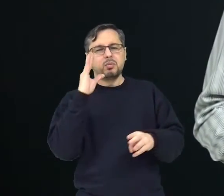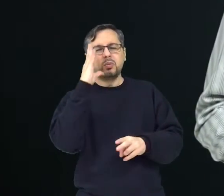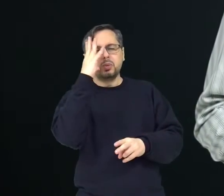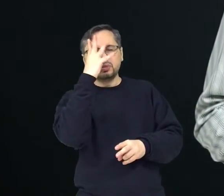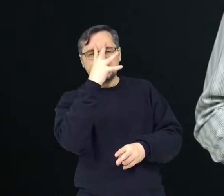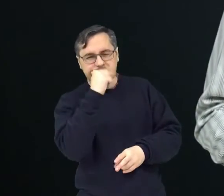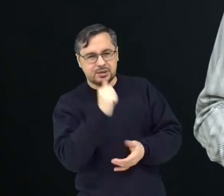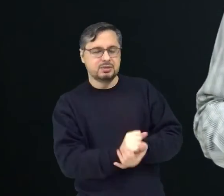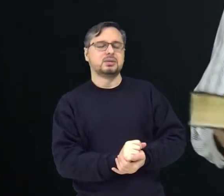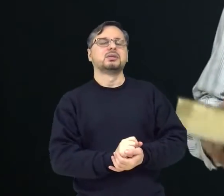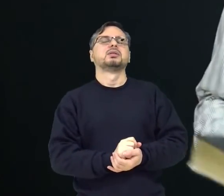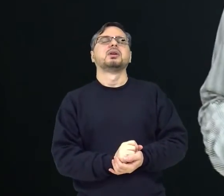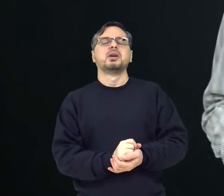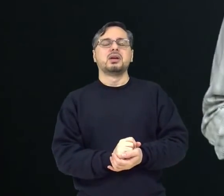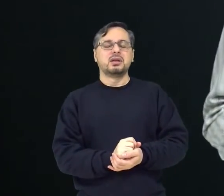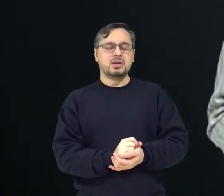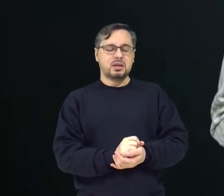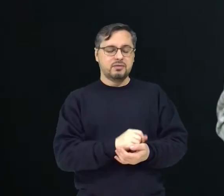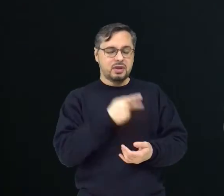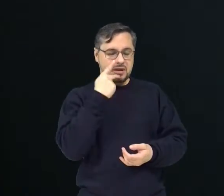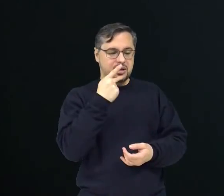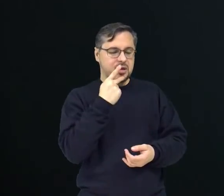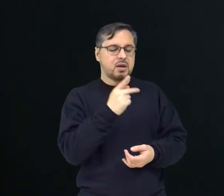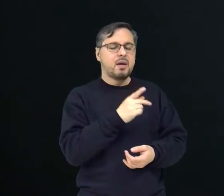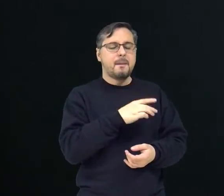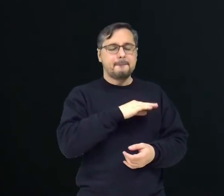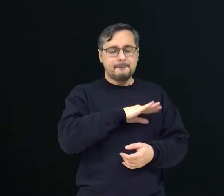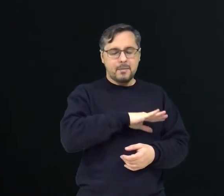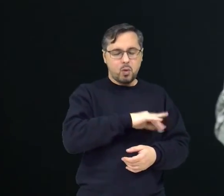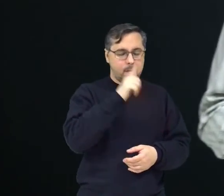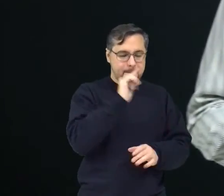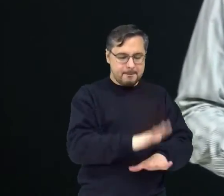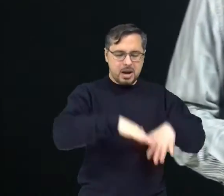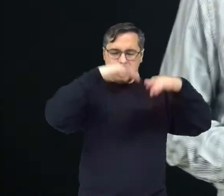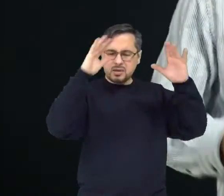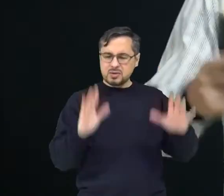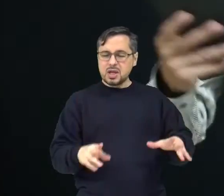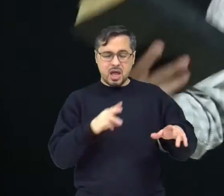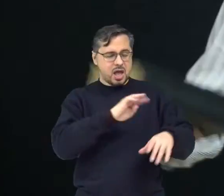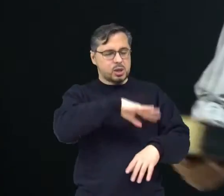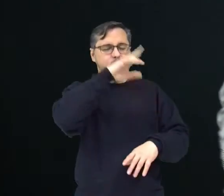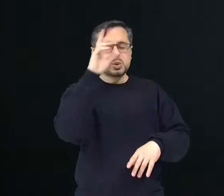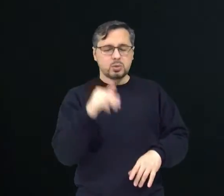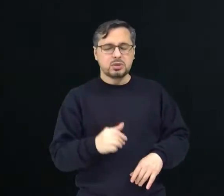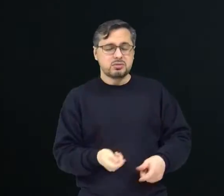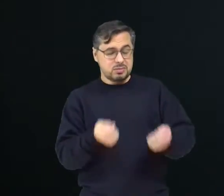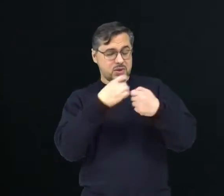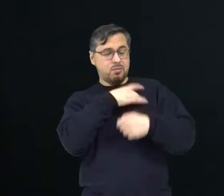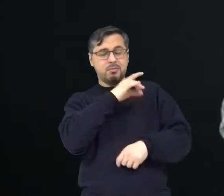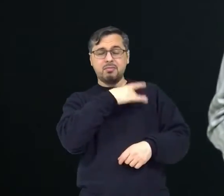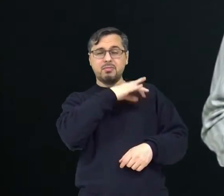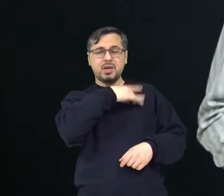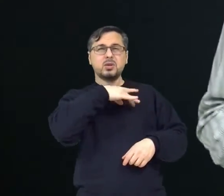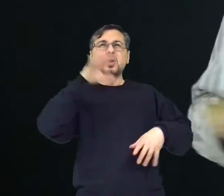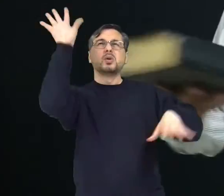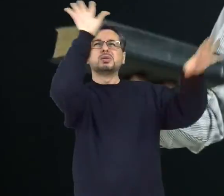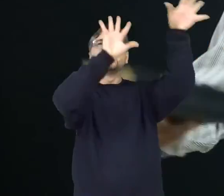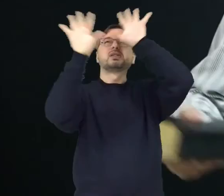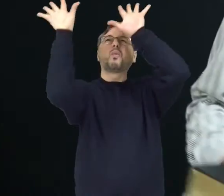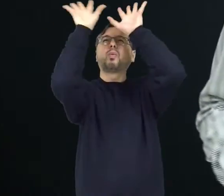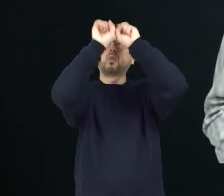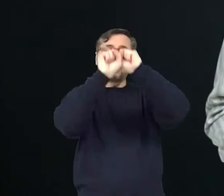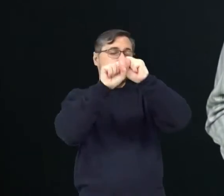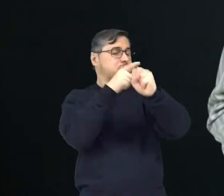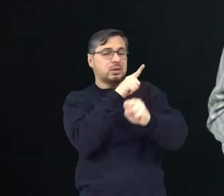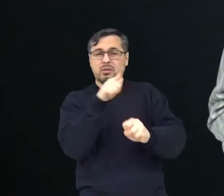cantor cristão. Ó mestre, o mar se revolta, as ondas nos dão pavor, o céu se reveste de trevas e não temos